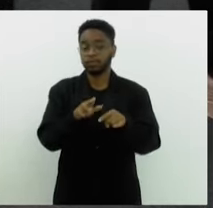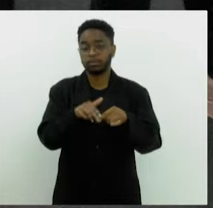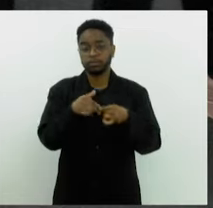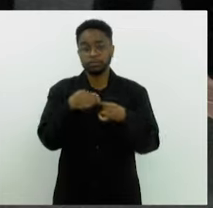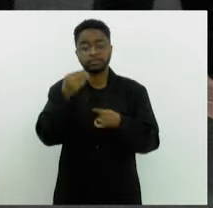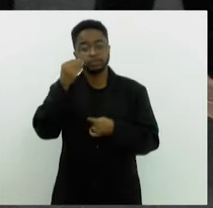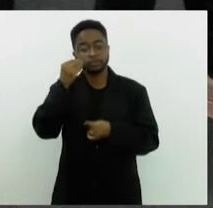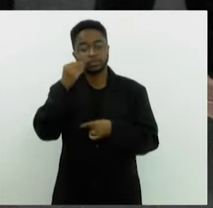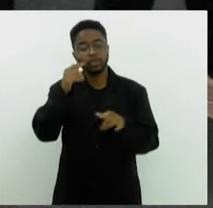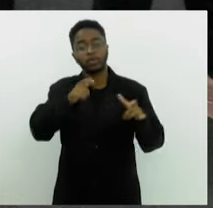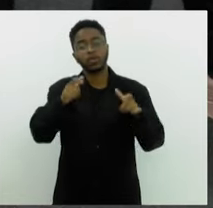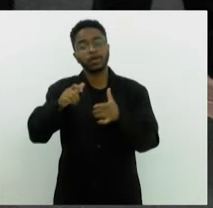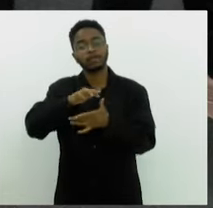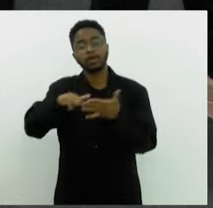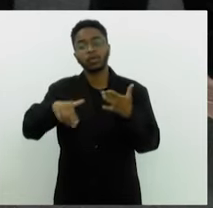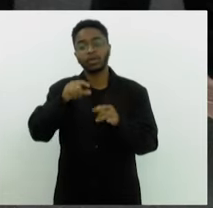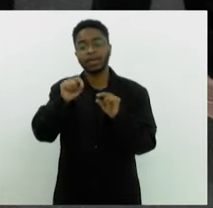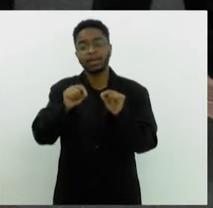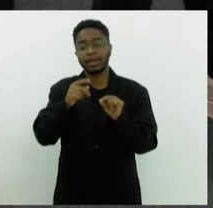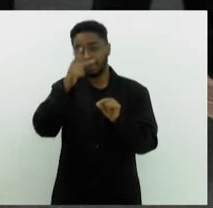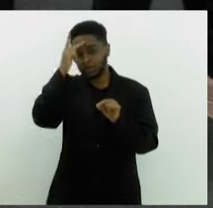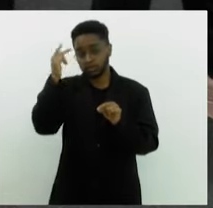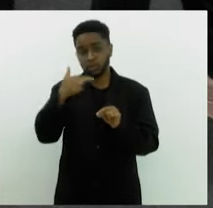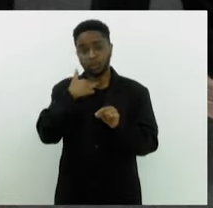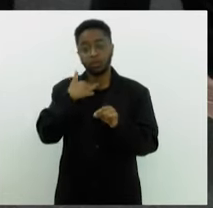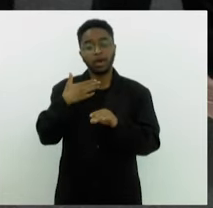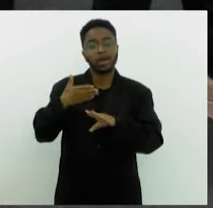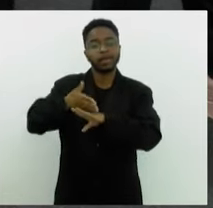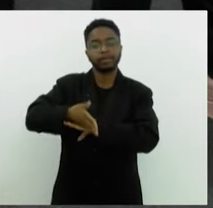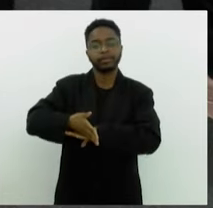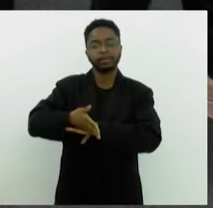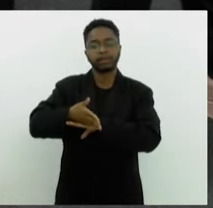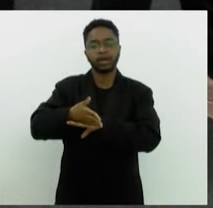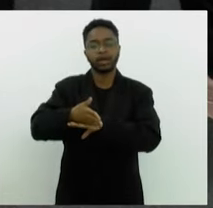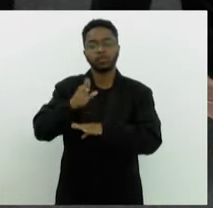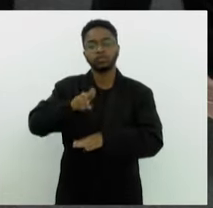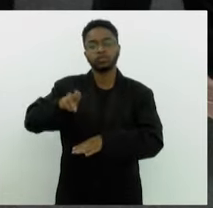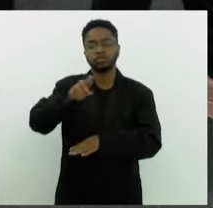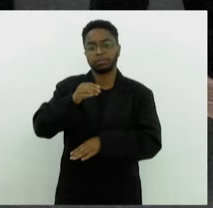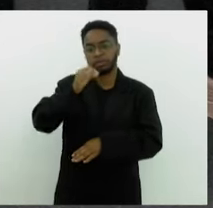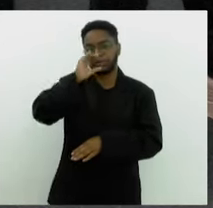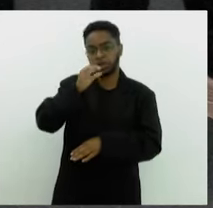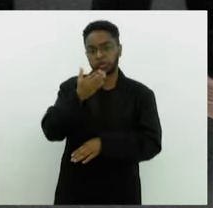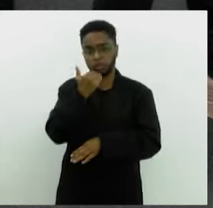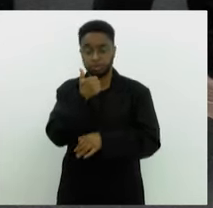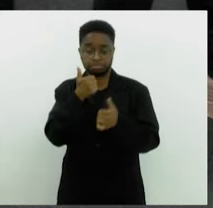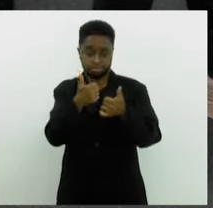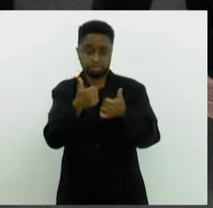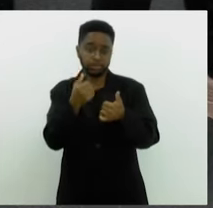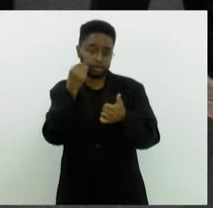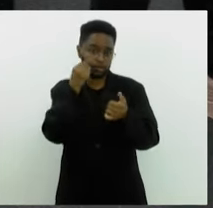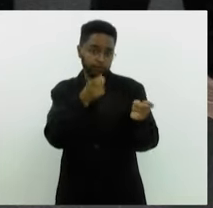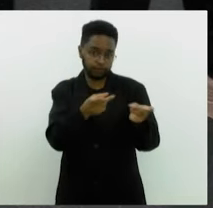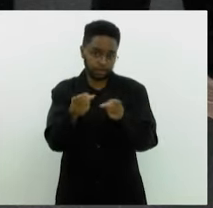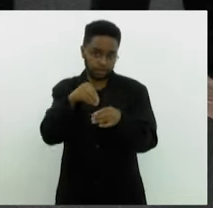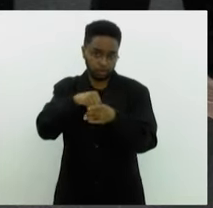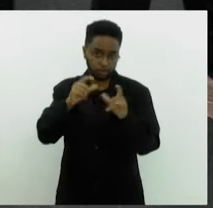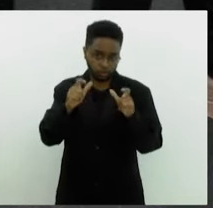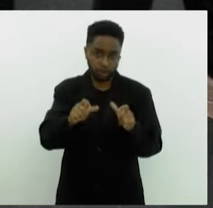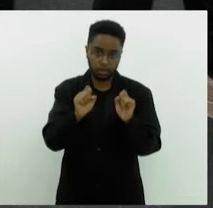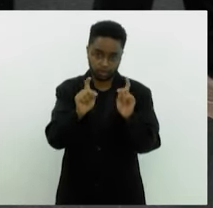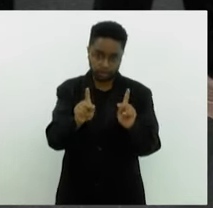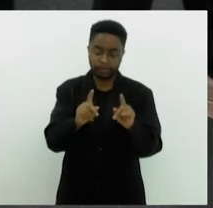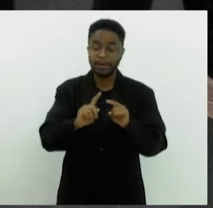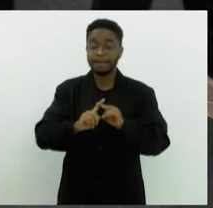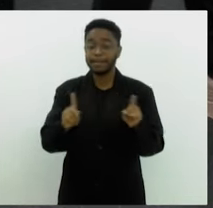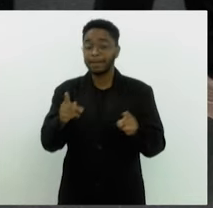bares locais, em que as pessoas não podem entrar com bebida e alimento para consumirem no local. Tudo bem, é uma lógica comercial. Mas pessoas